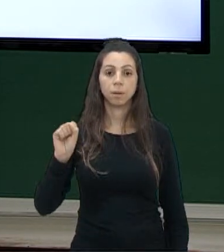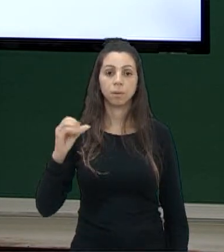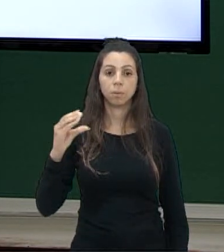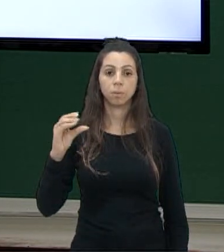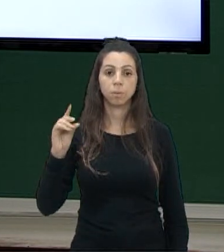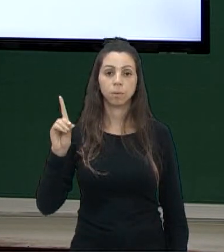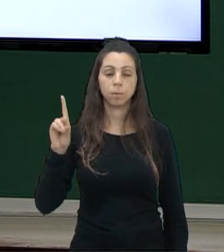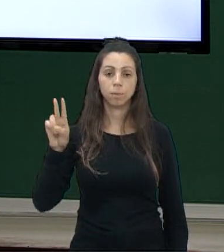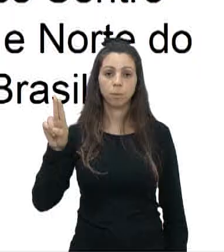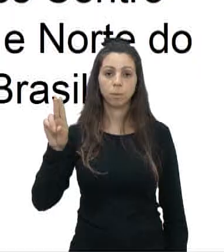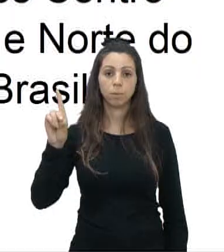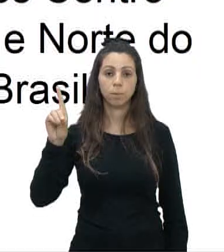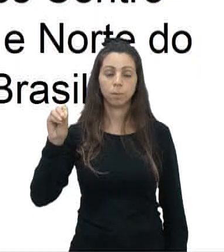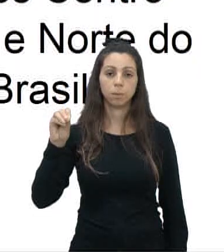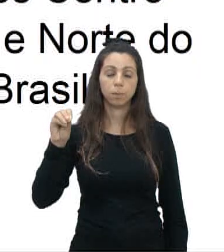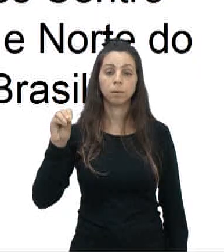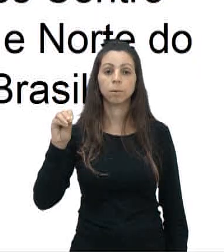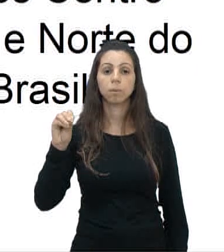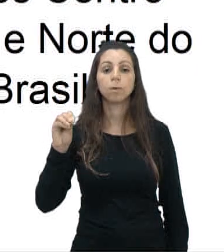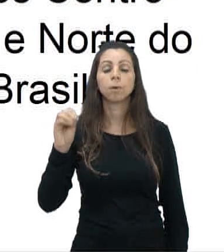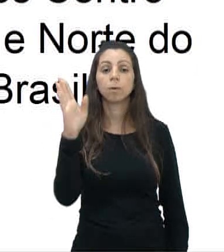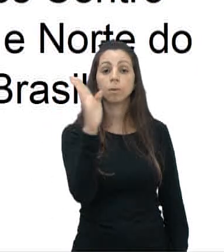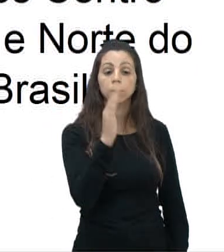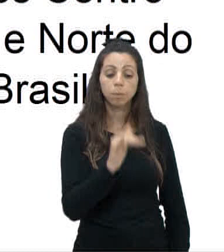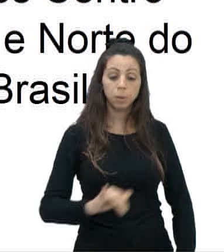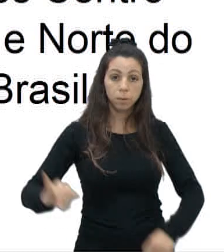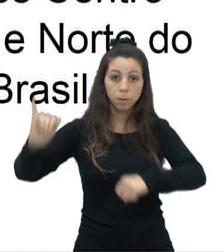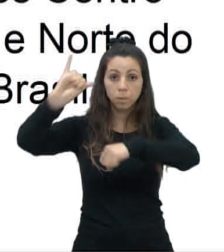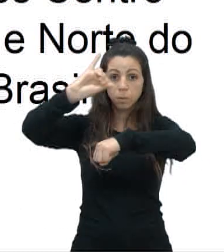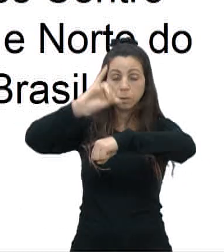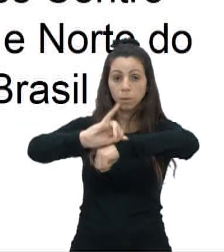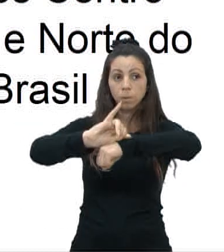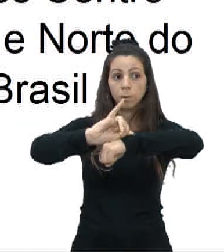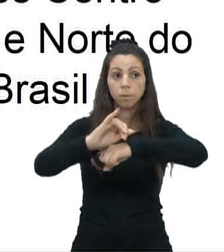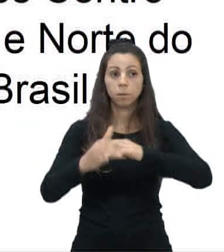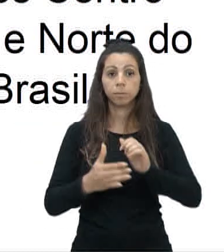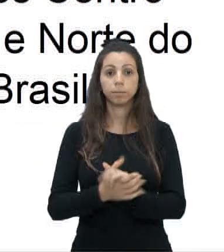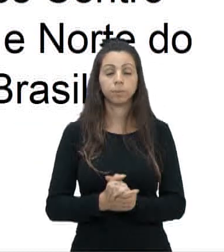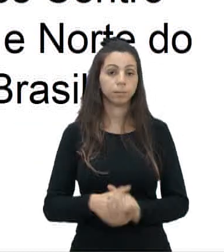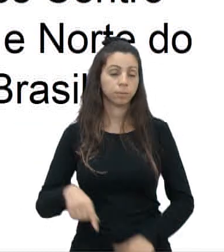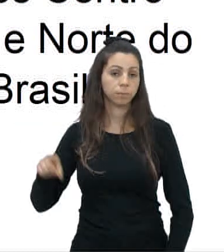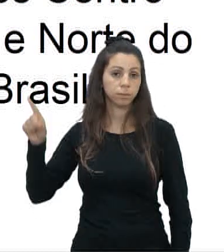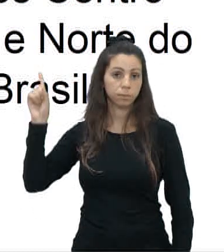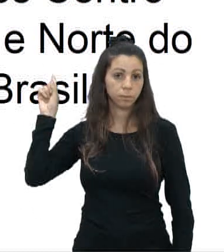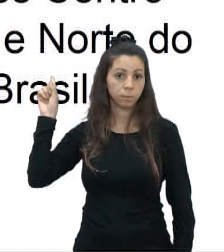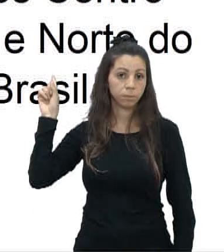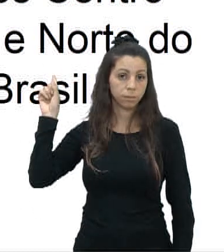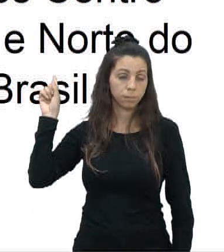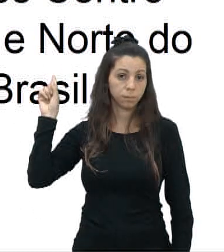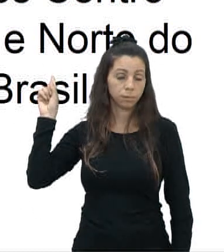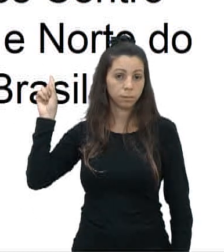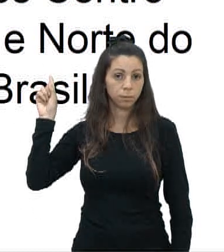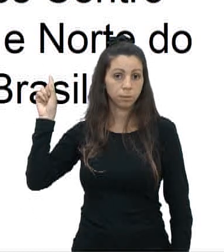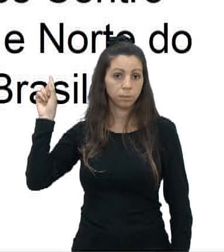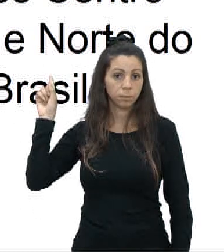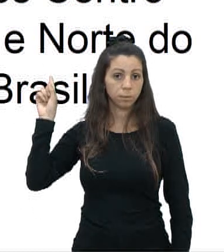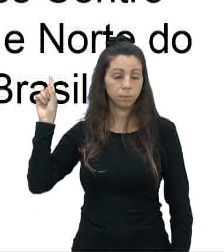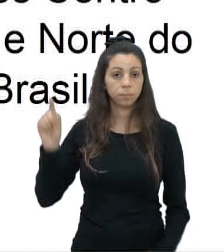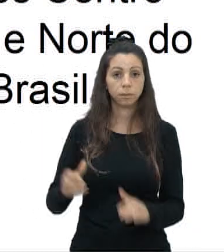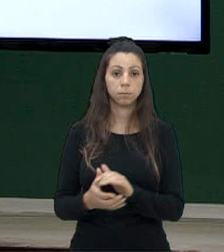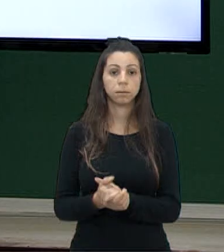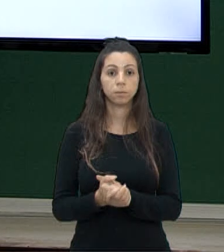Central localizado na região central do Brasil. Aí eu trago para você a imagem como exemplo da região de Brasília,